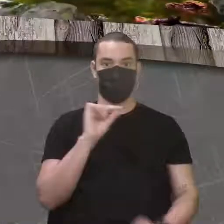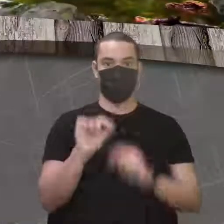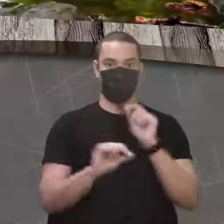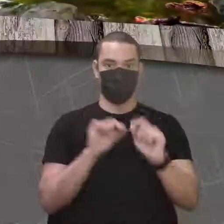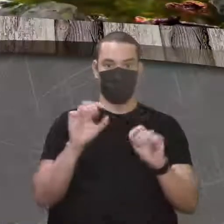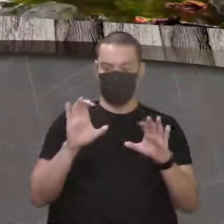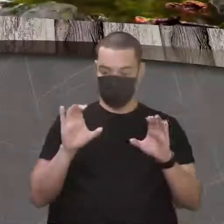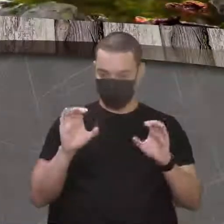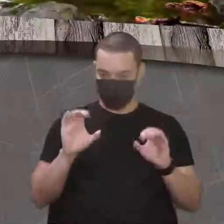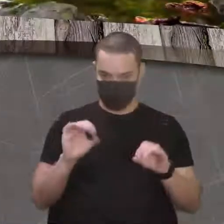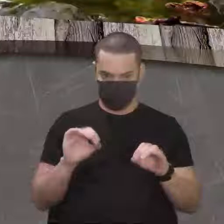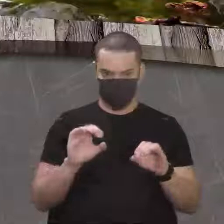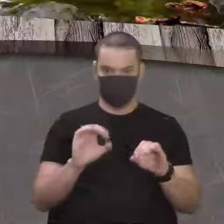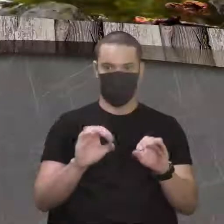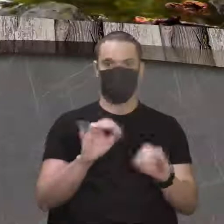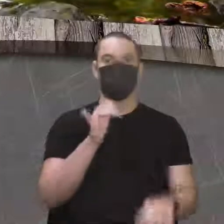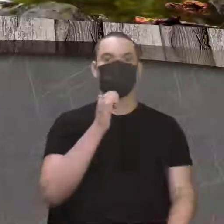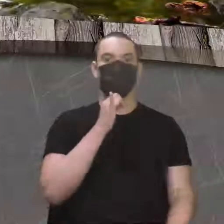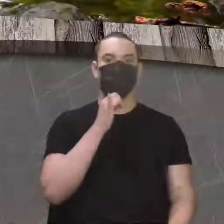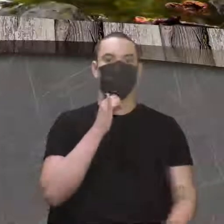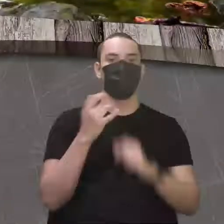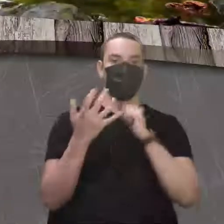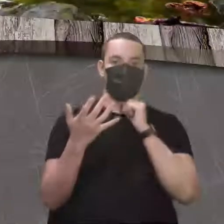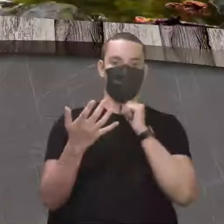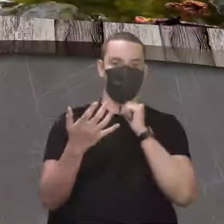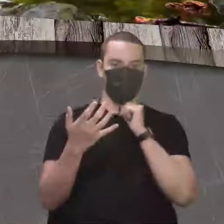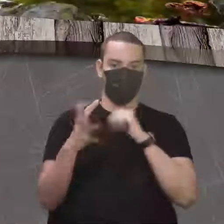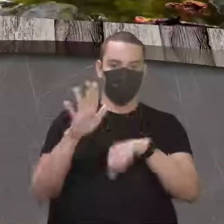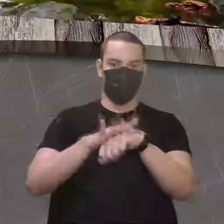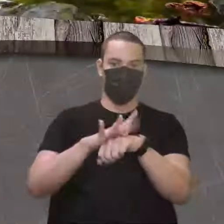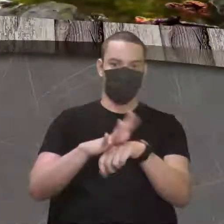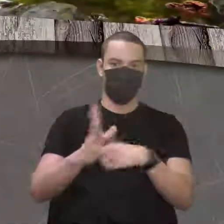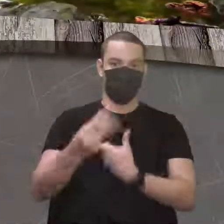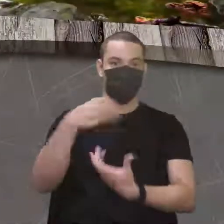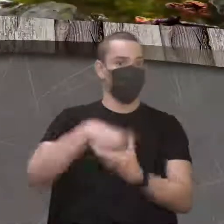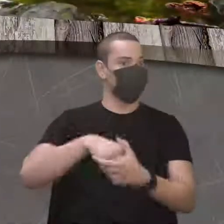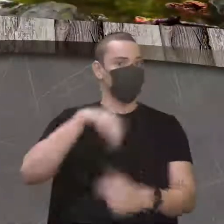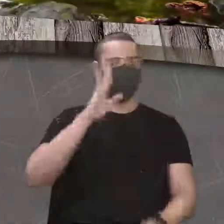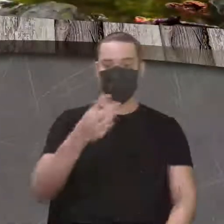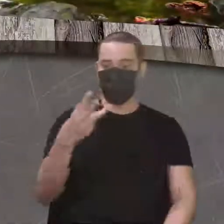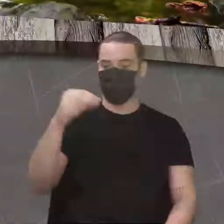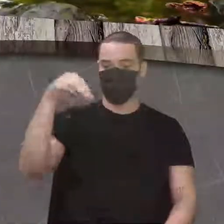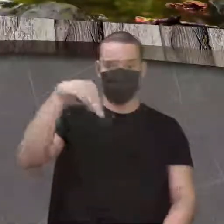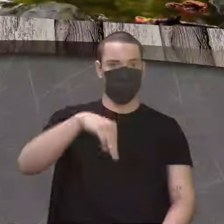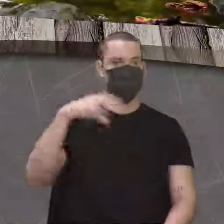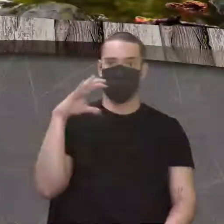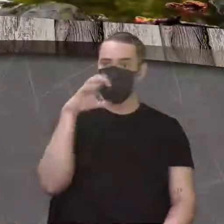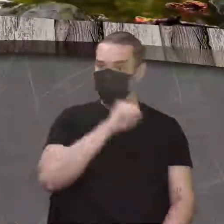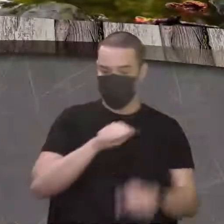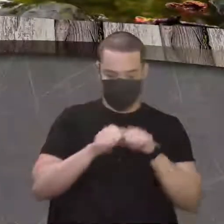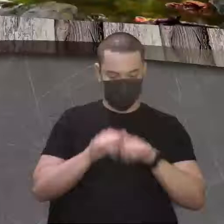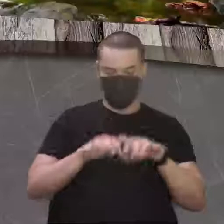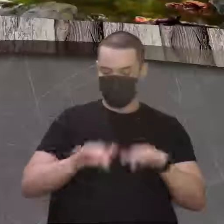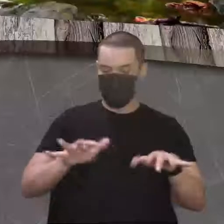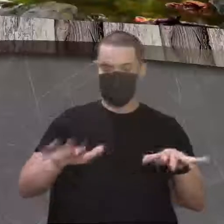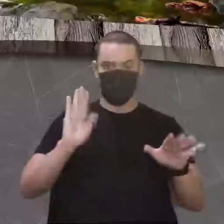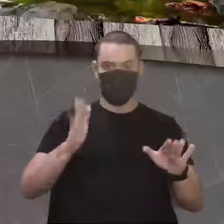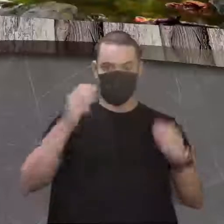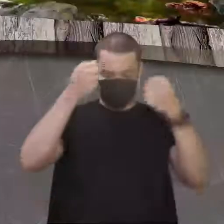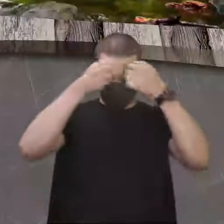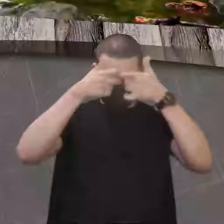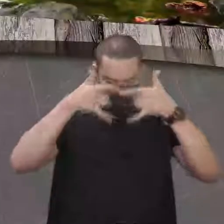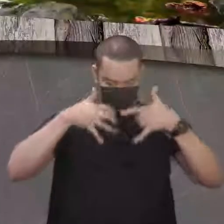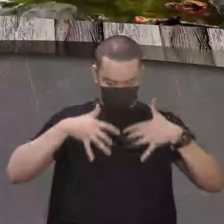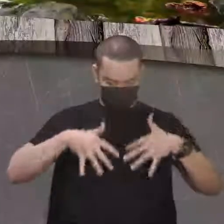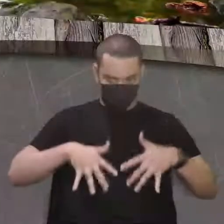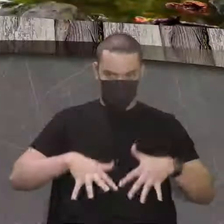essa bactéria, vamos dizer que seja uma bactéria patogênica, entra no teu organismo, com 30 minutos já está lá, ó, tu já está todo